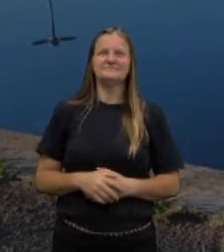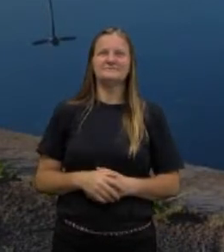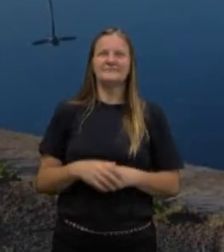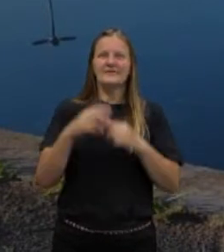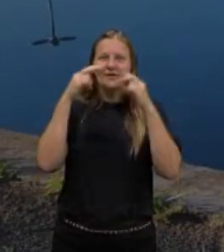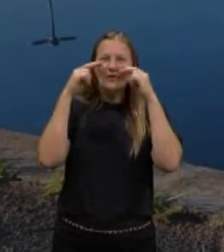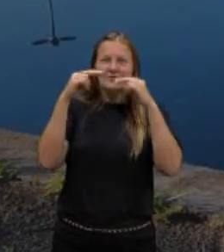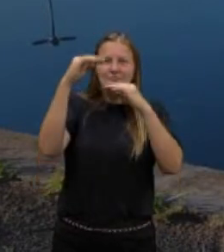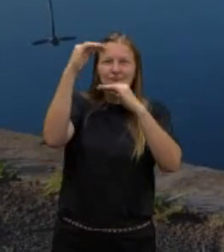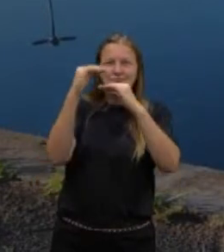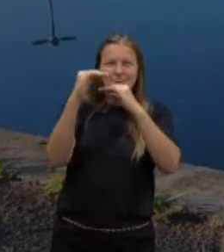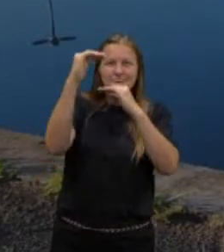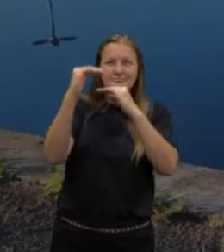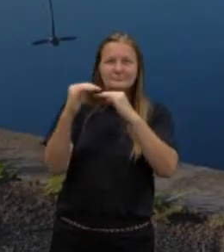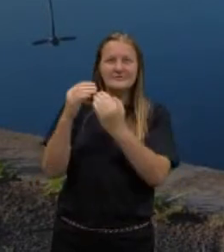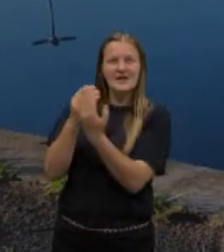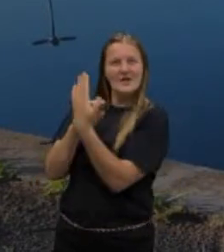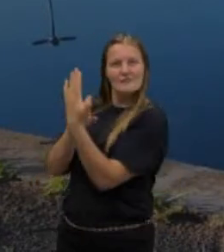Isso aqui é